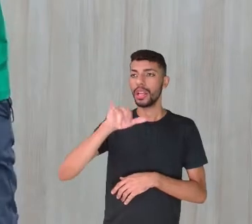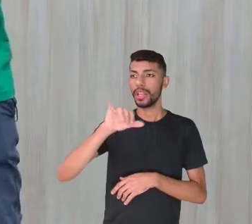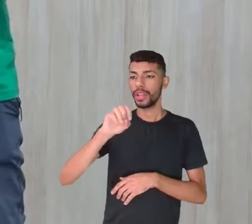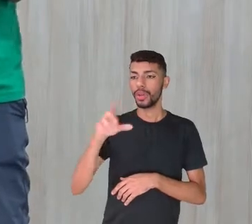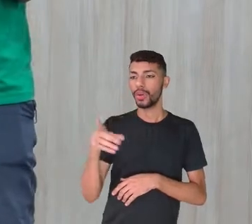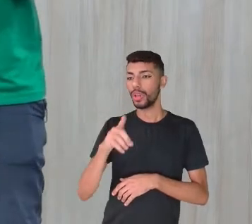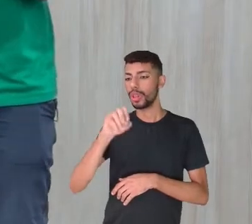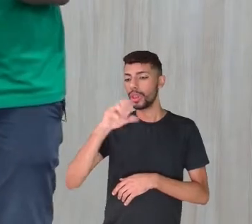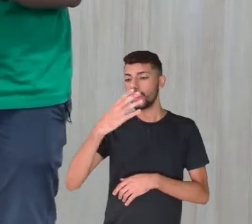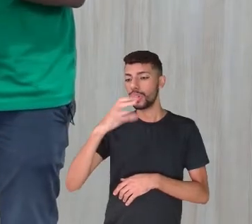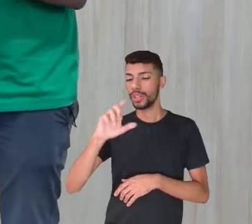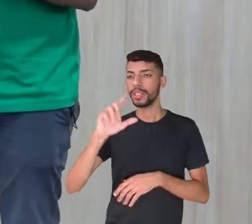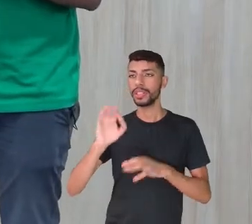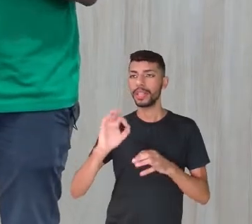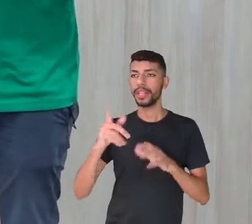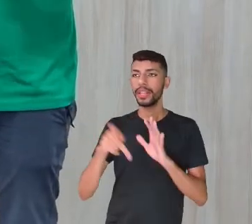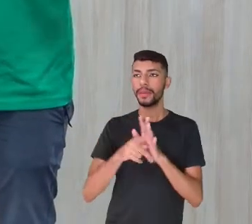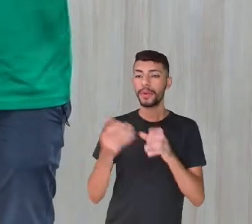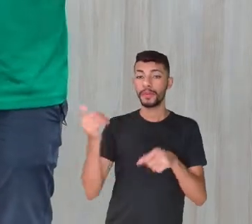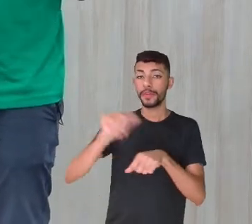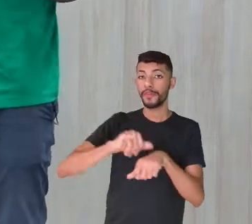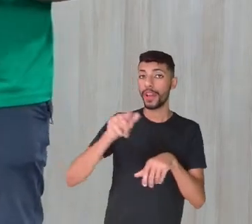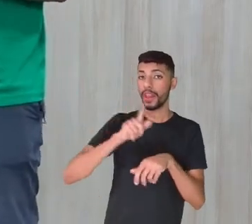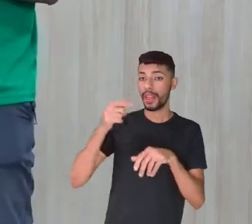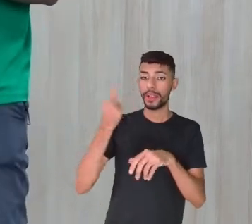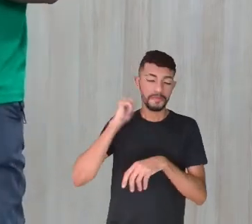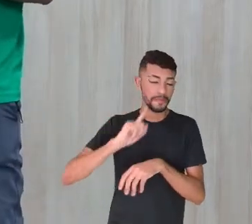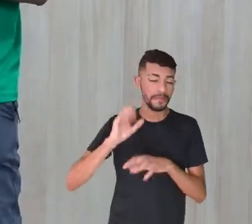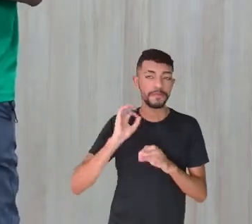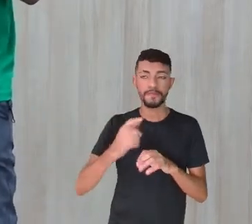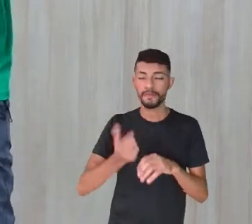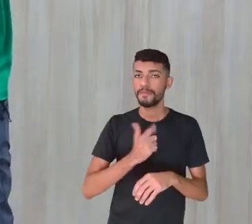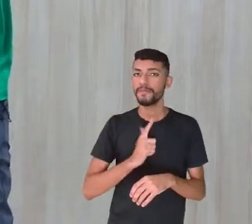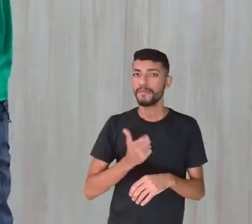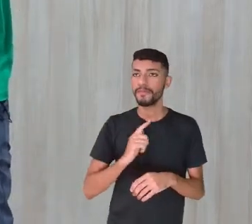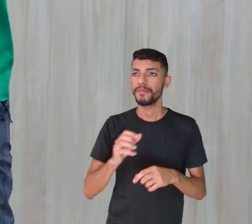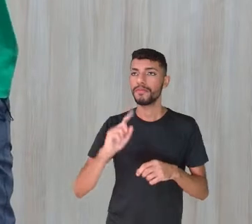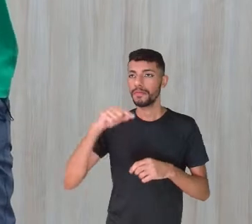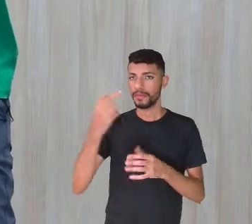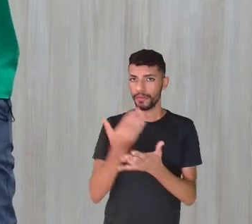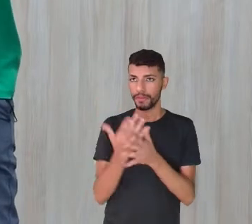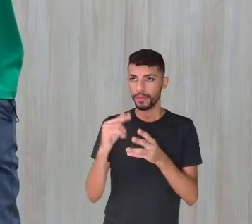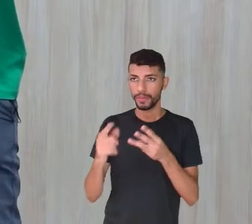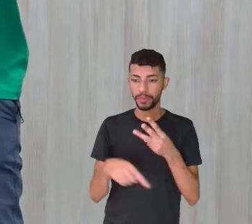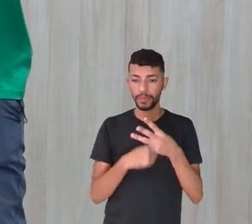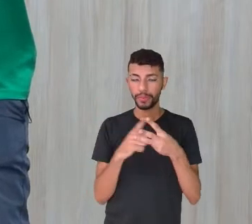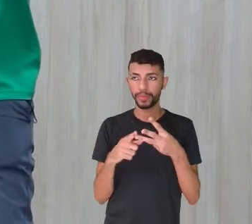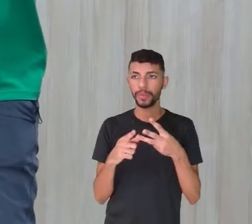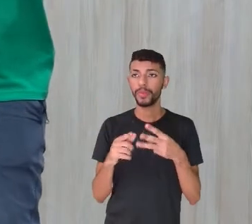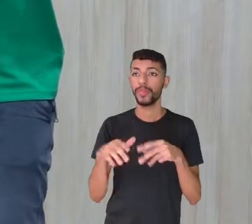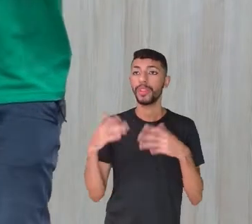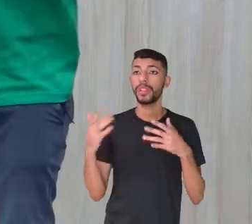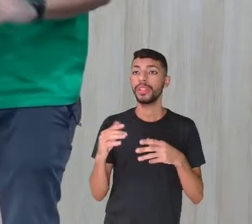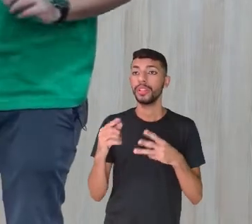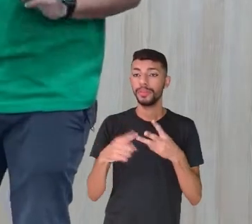ferro lá em Minas Gerais, né? A gente vai ter o quadrilátero ferrífero que a gente vai ver daqui a pouco. E aí o destaque é que em